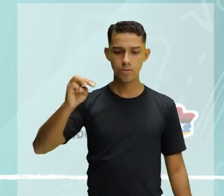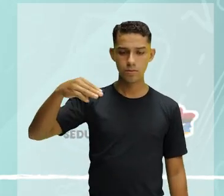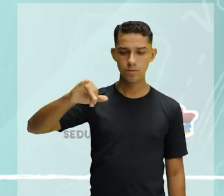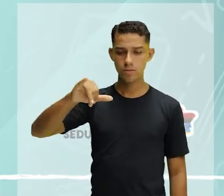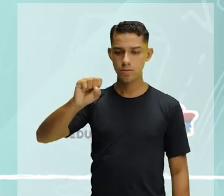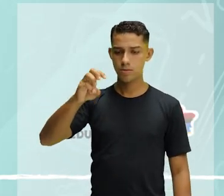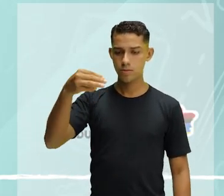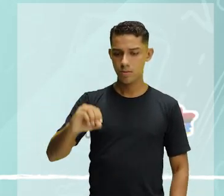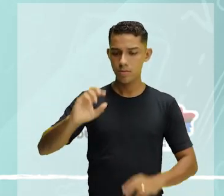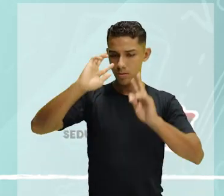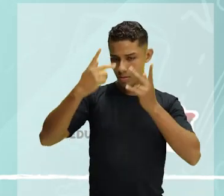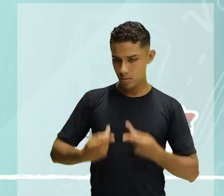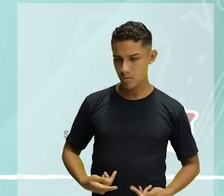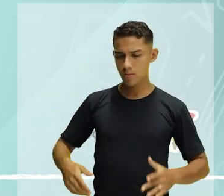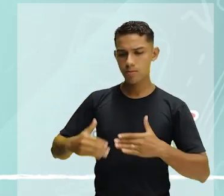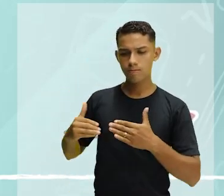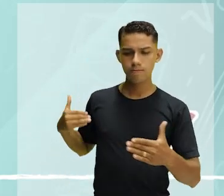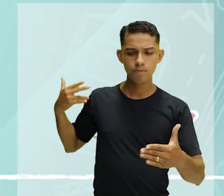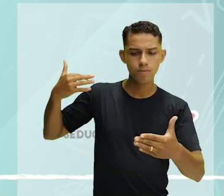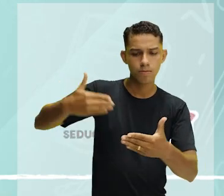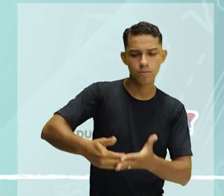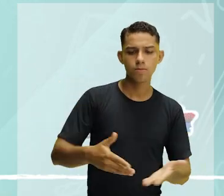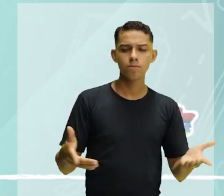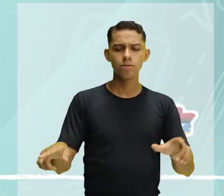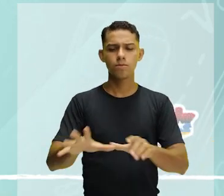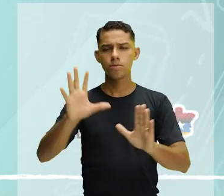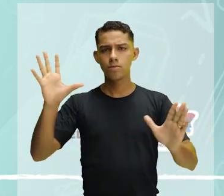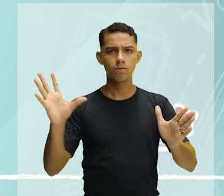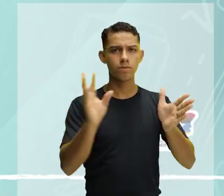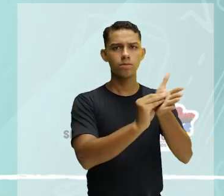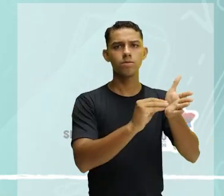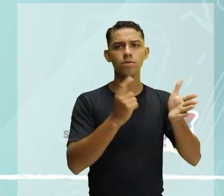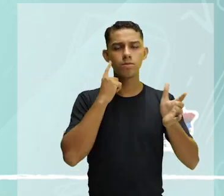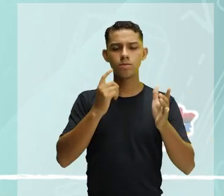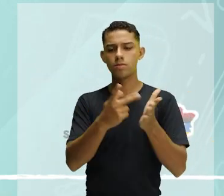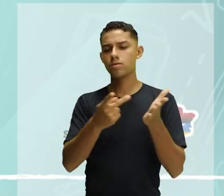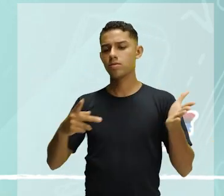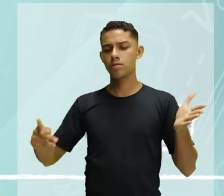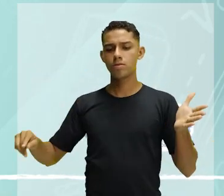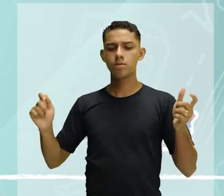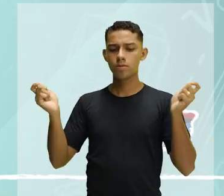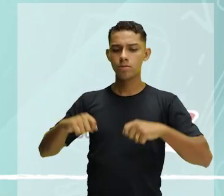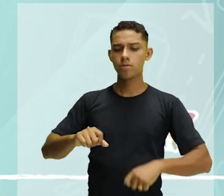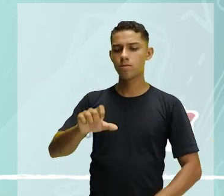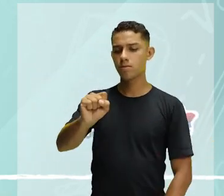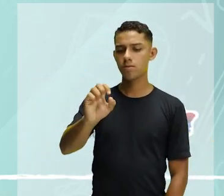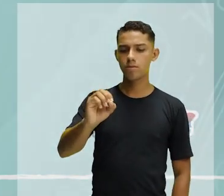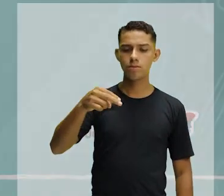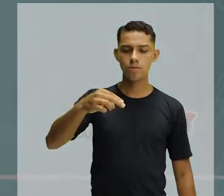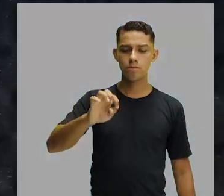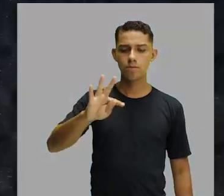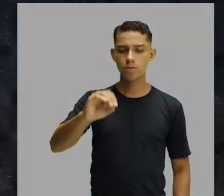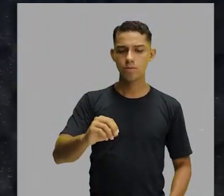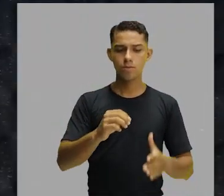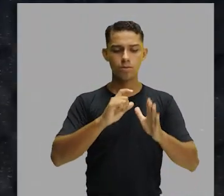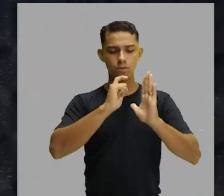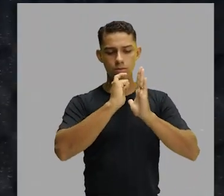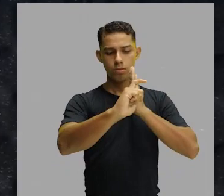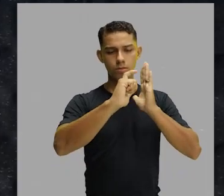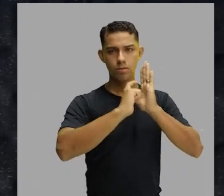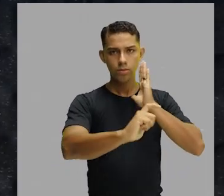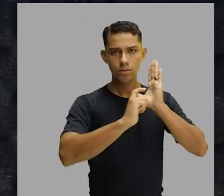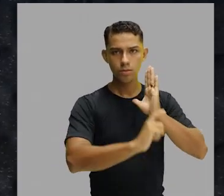Ele vai trazer a fixação do soneto, tá? Que é o poema formado por 14 versos.